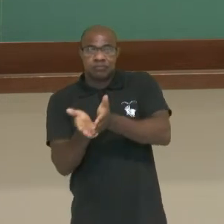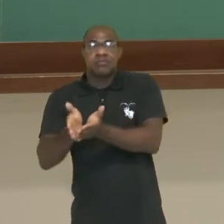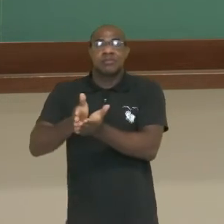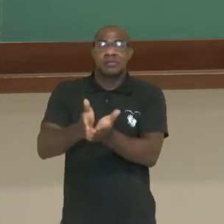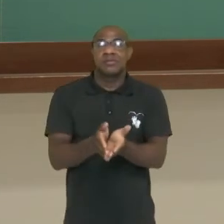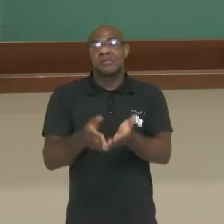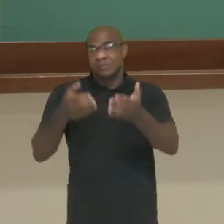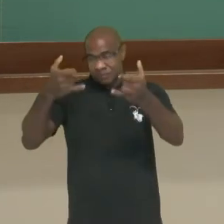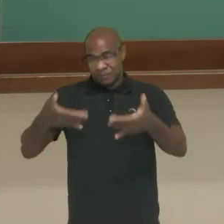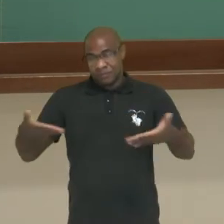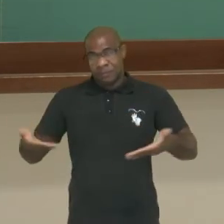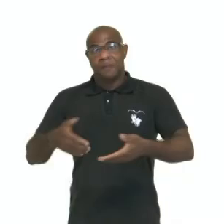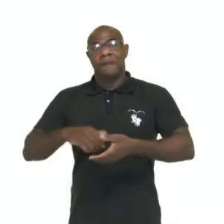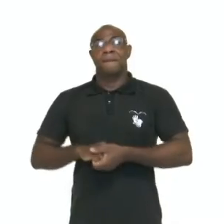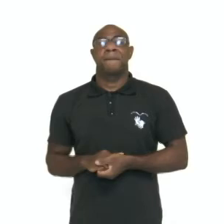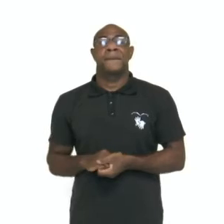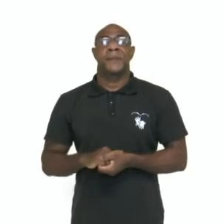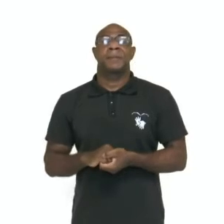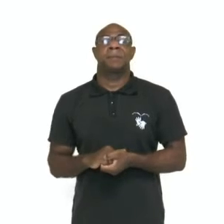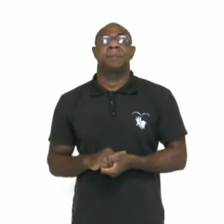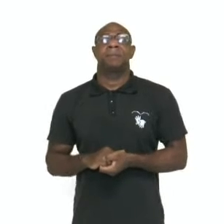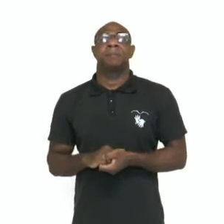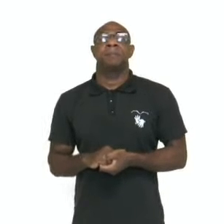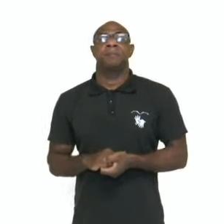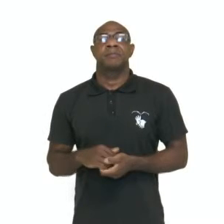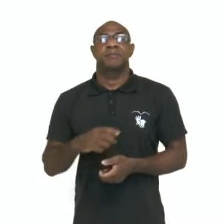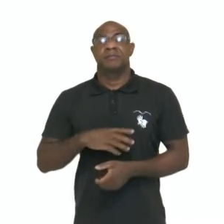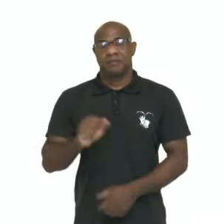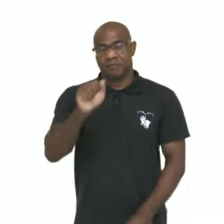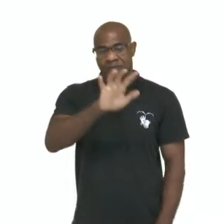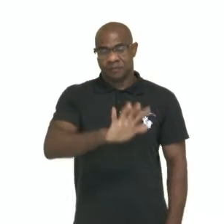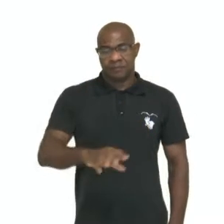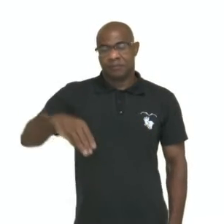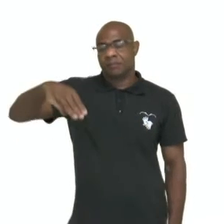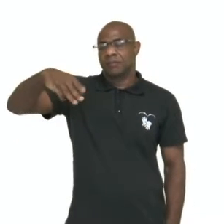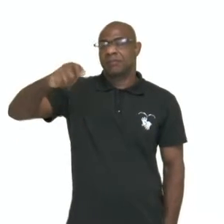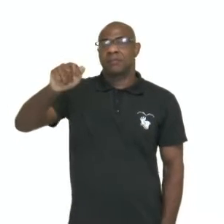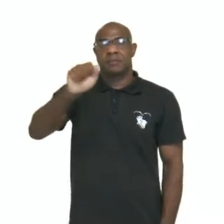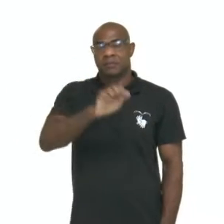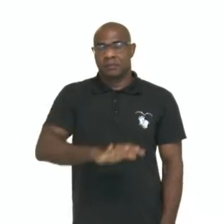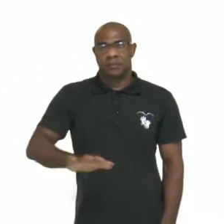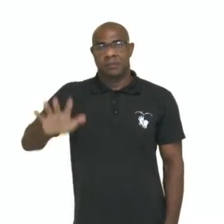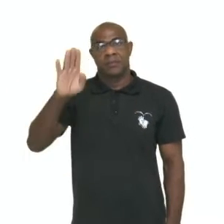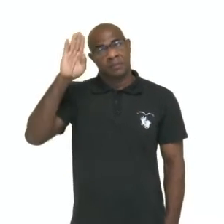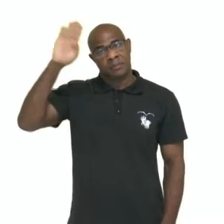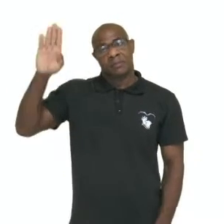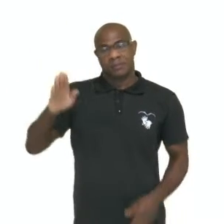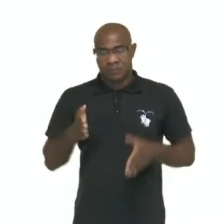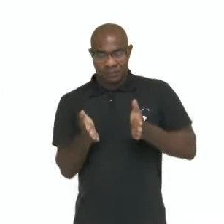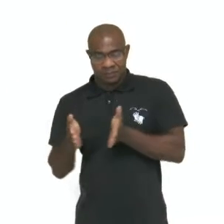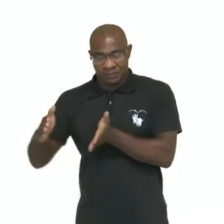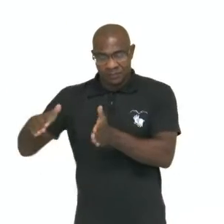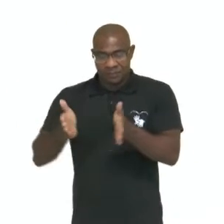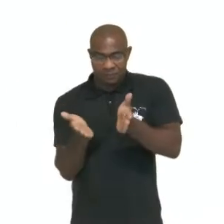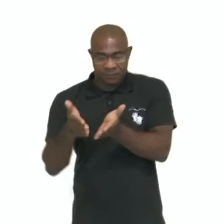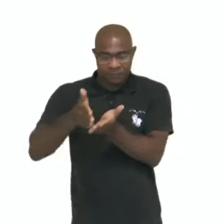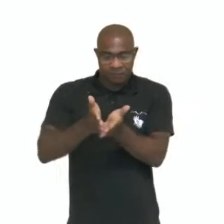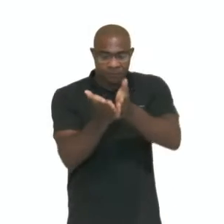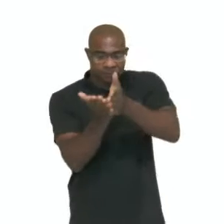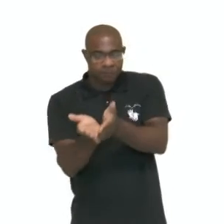agora. Ok? Vamos lá então. Aqui temos um mapa mostrando as duas principais rotas marítimas. Olha só. Então, com a